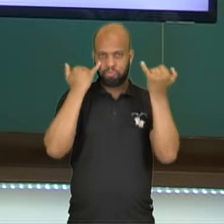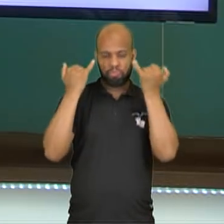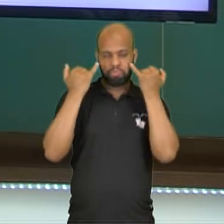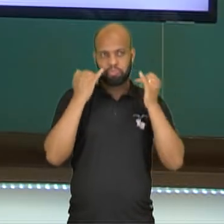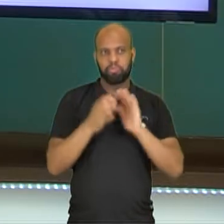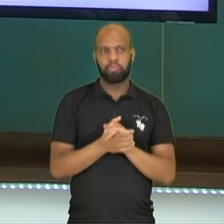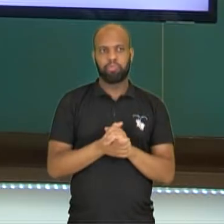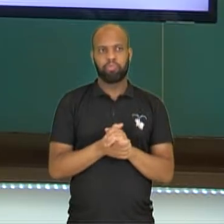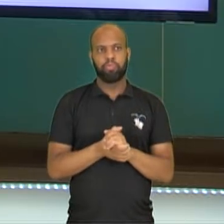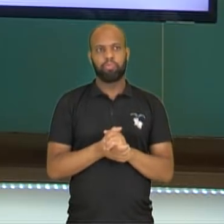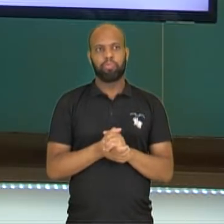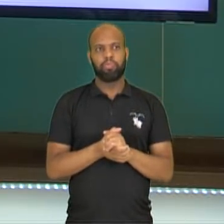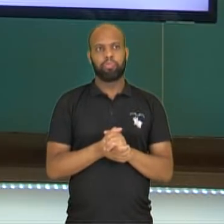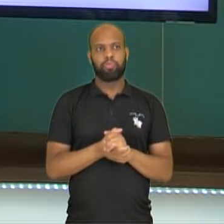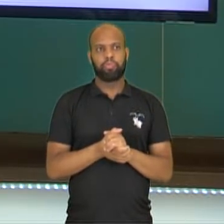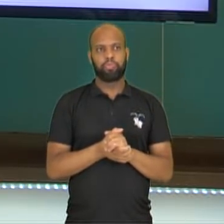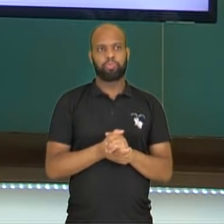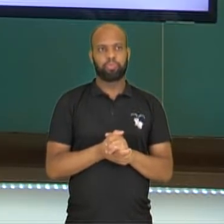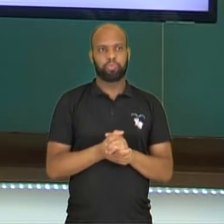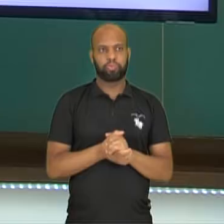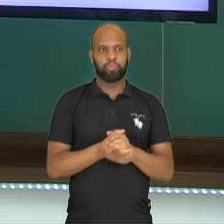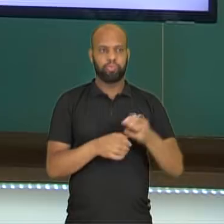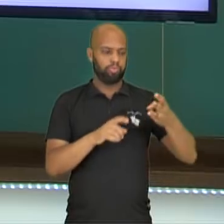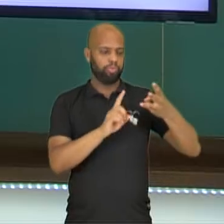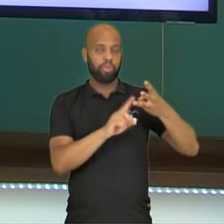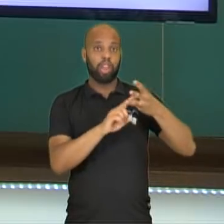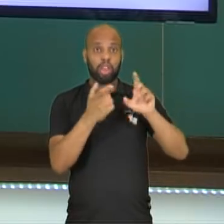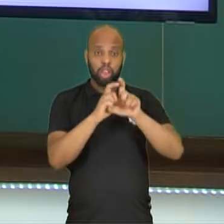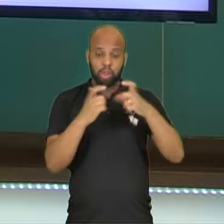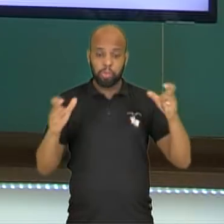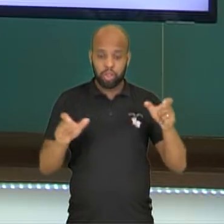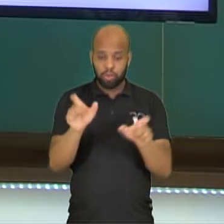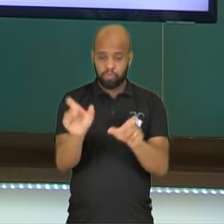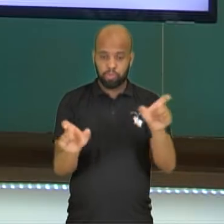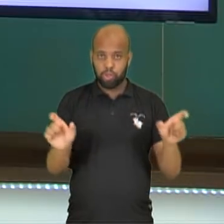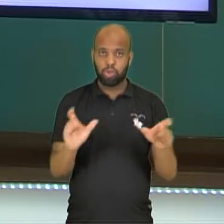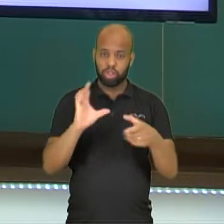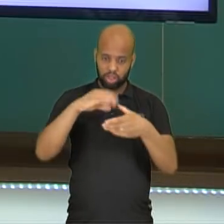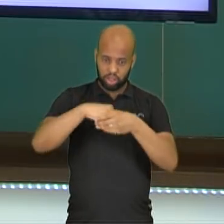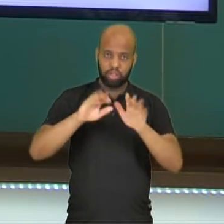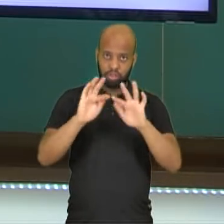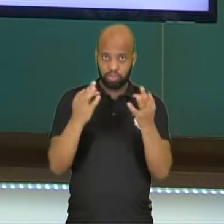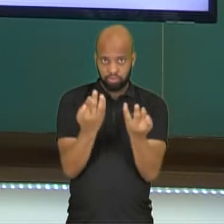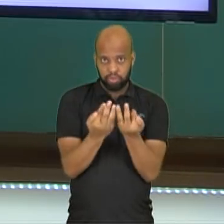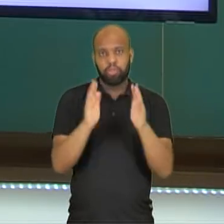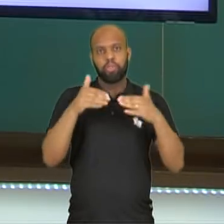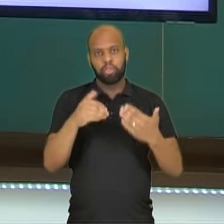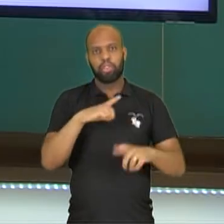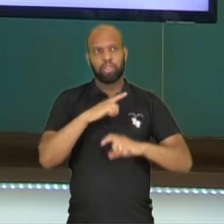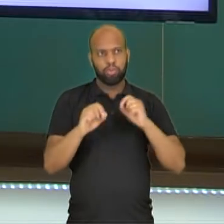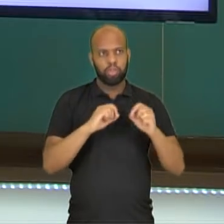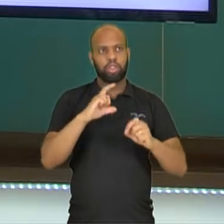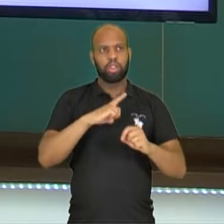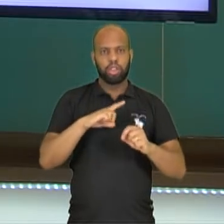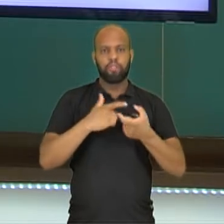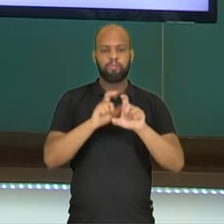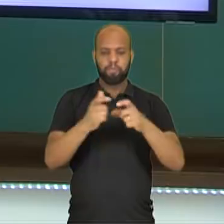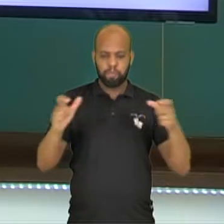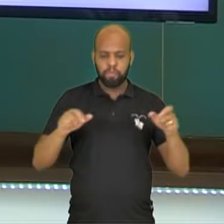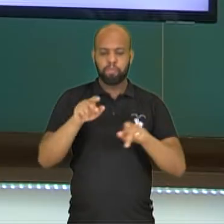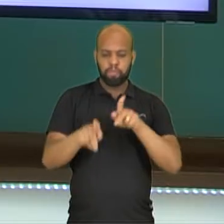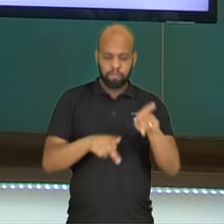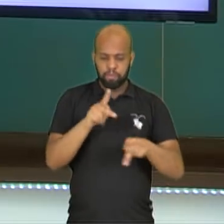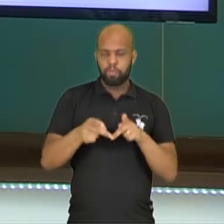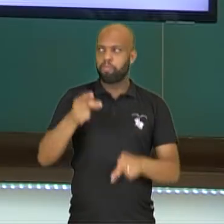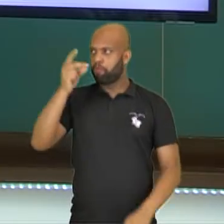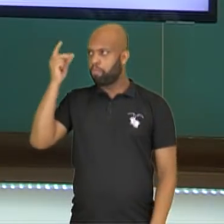certo? O aumento do número de pessoas nas famílias, na verdade, né, se você for ver, existiu uma explosão, né, populacional uns